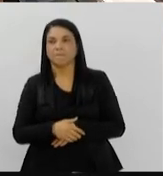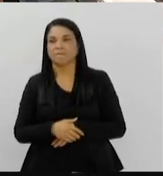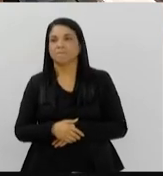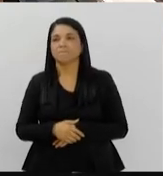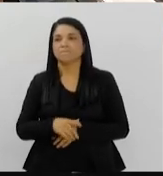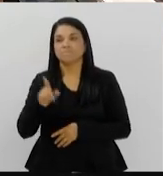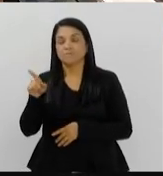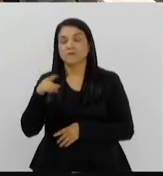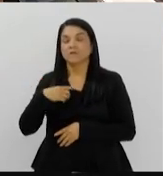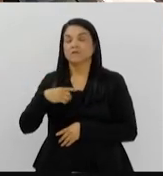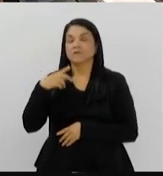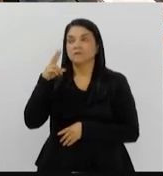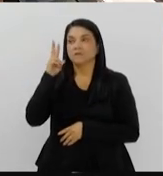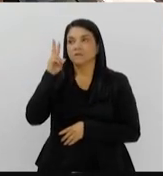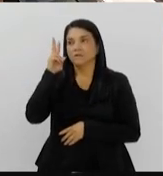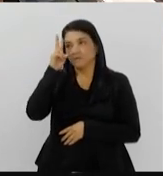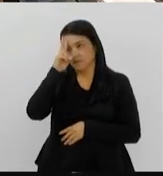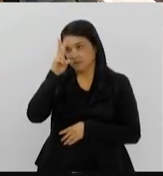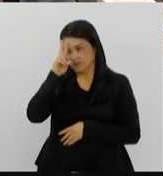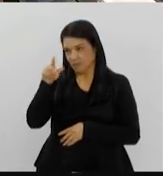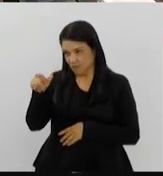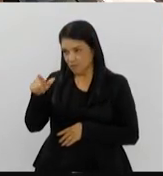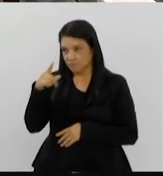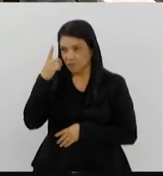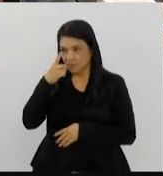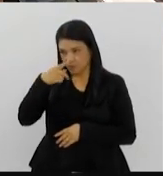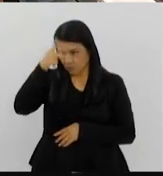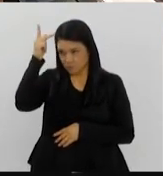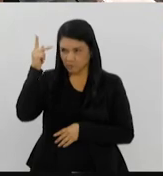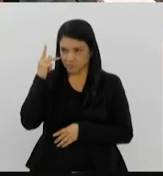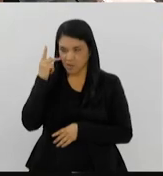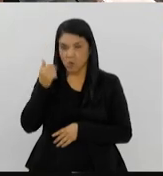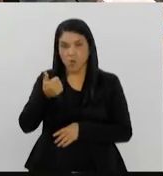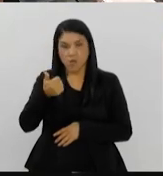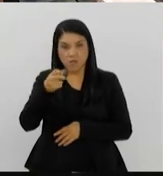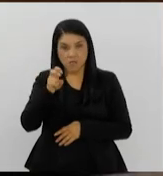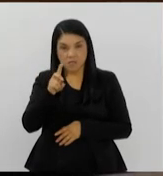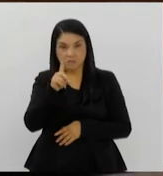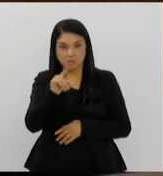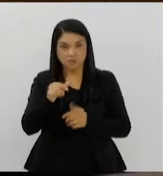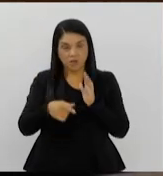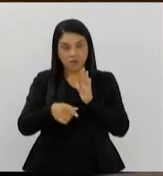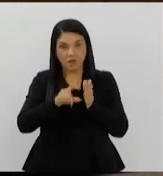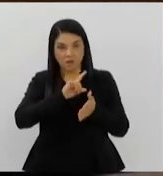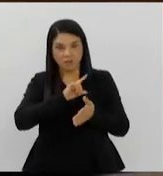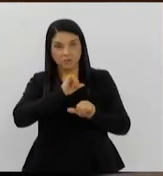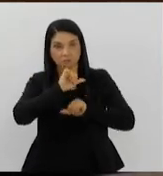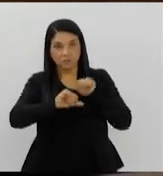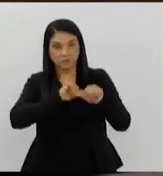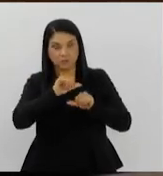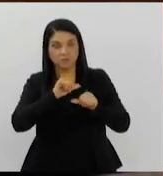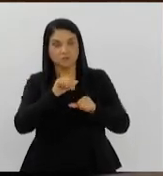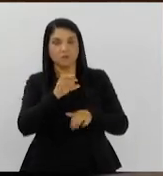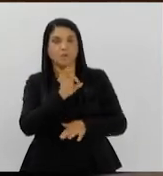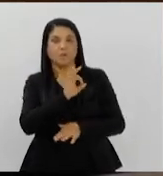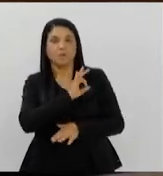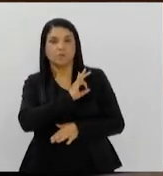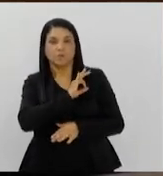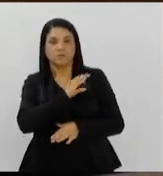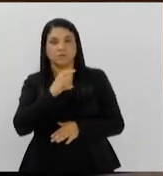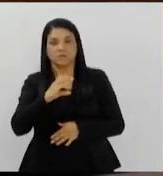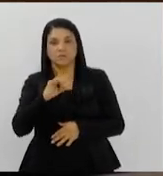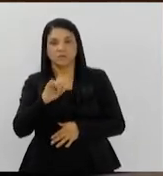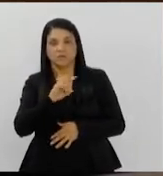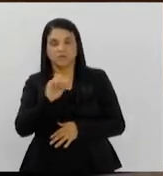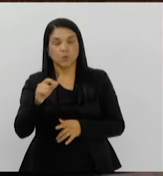vai se lembrar disso, a coisa de 15 dias antes da mudança do comando da Defesa Civil, nós tivemos uma reunião com o